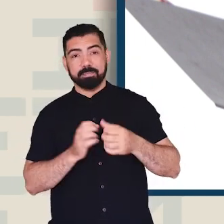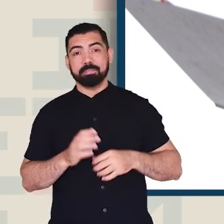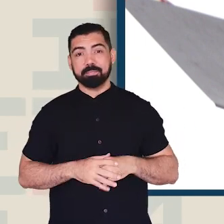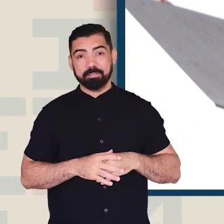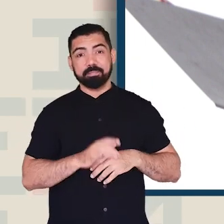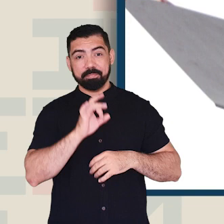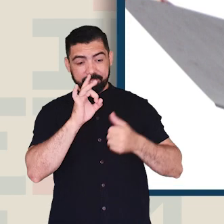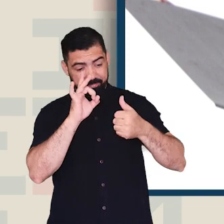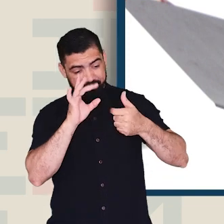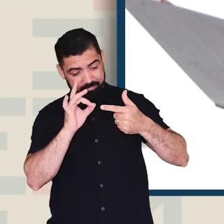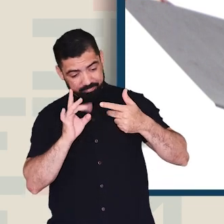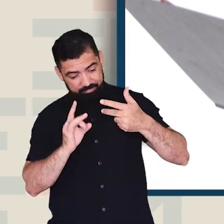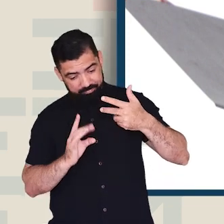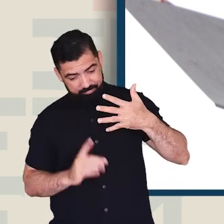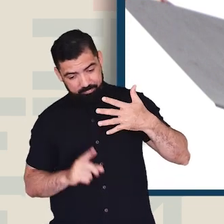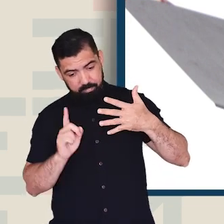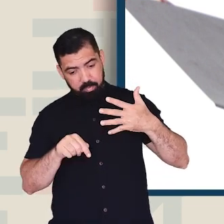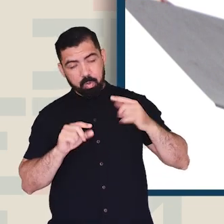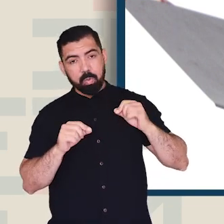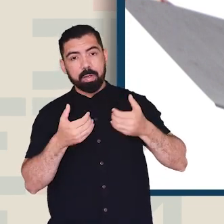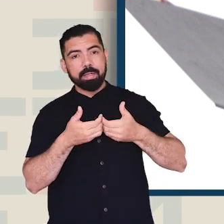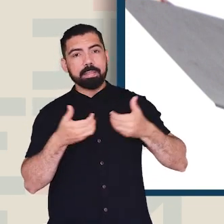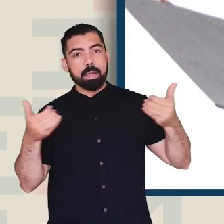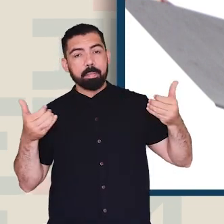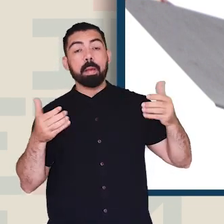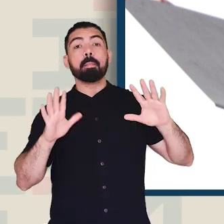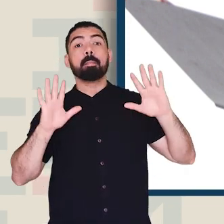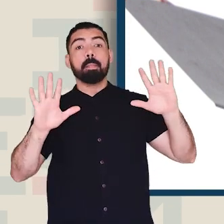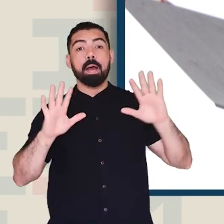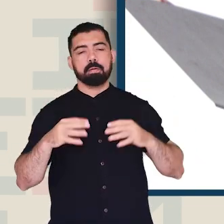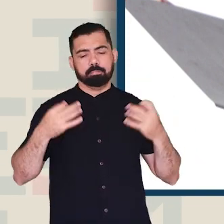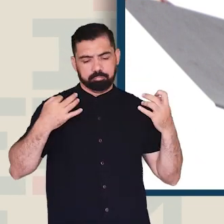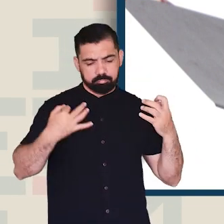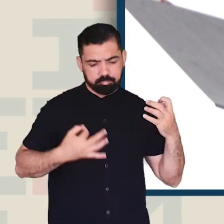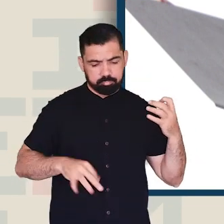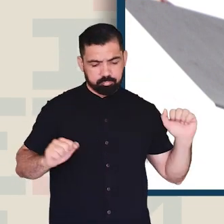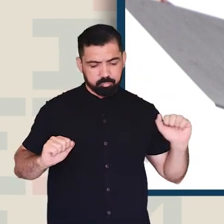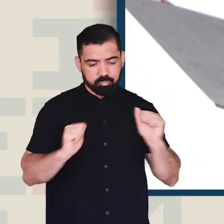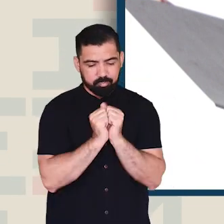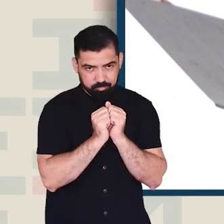corda dessa é uma entidade separada que a gente junta. Então,